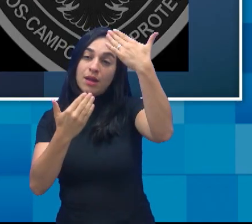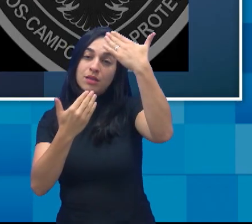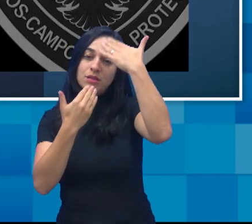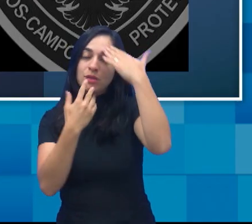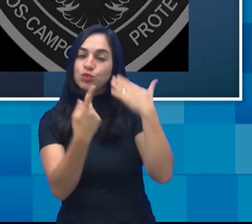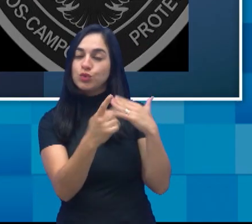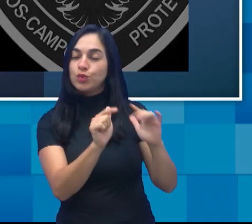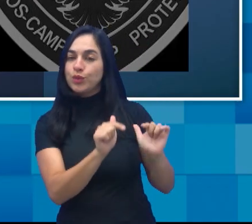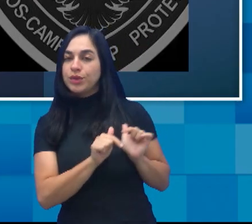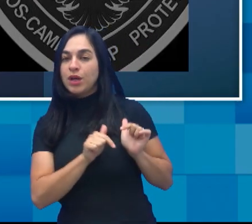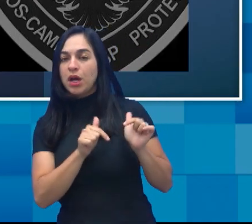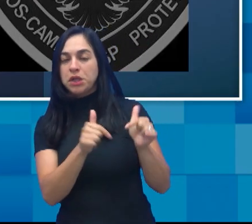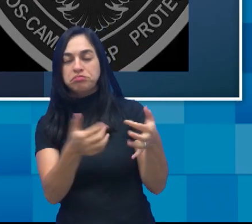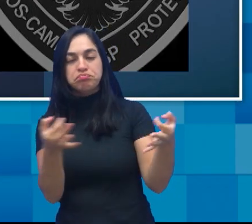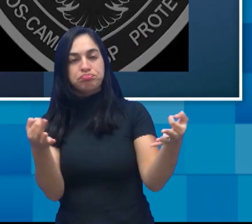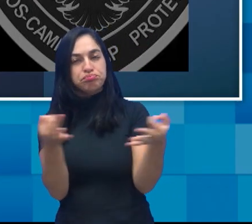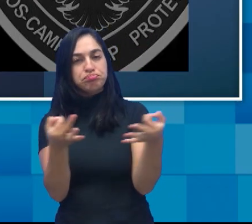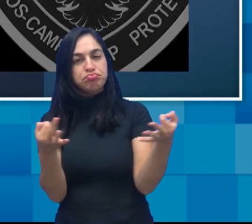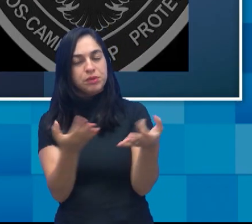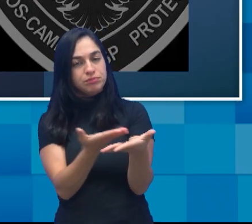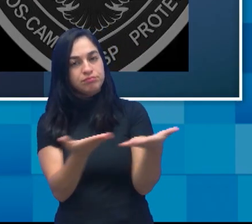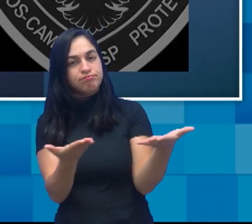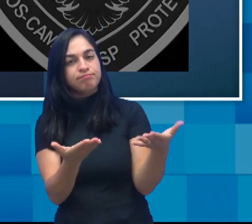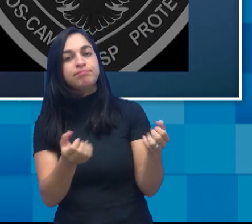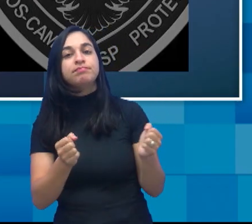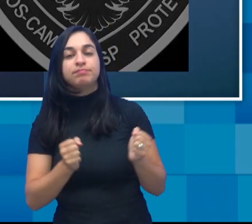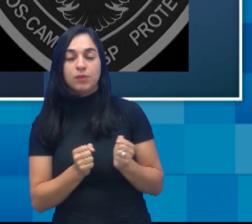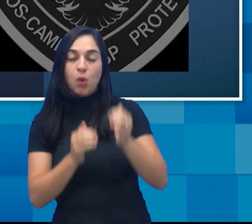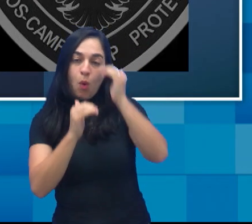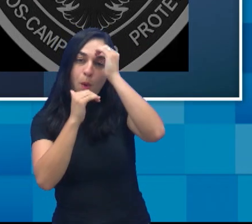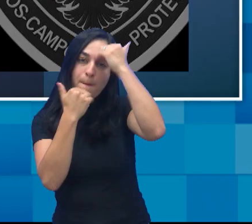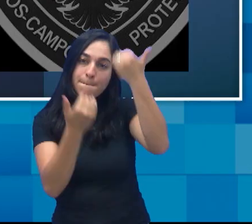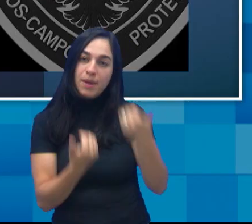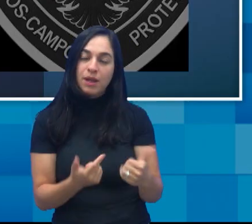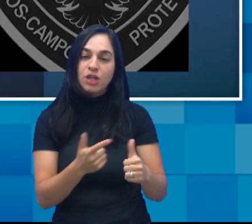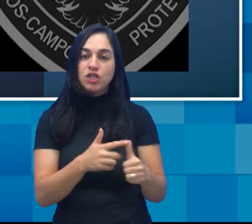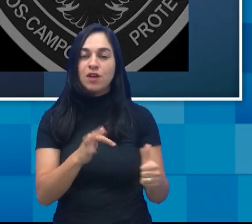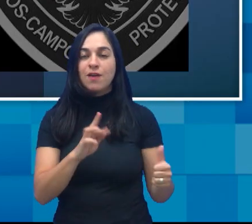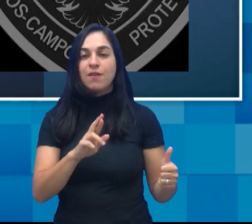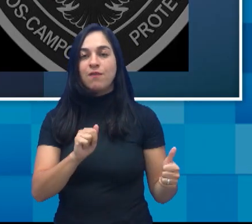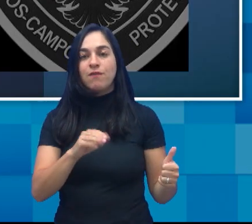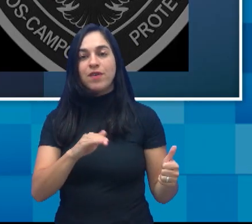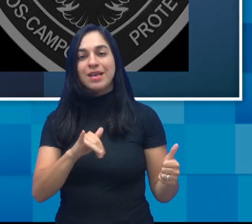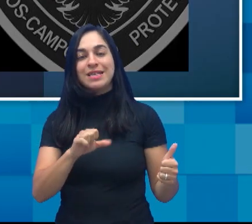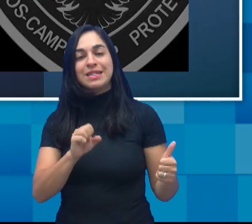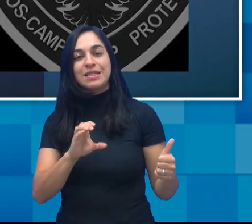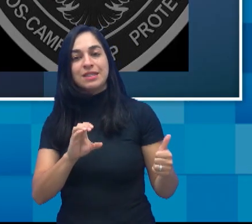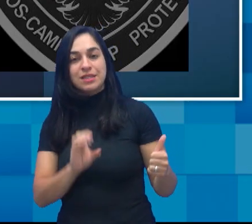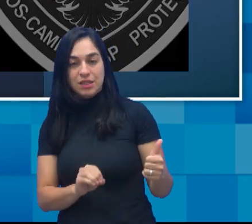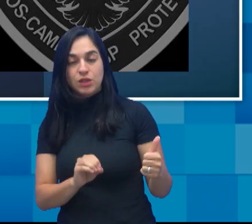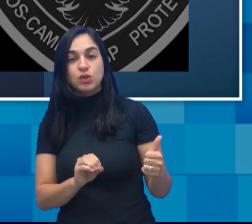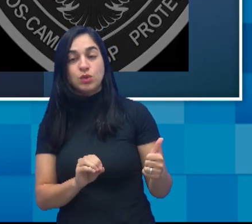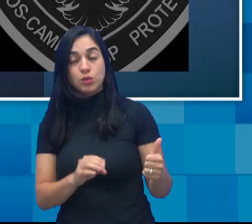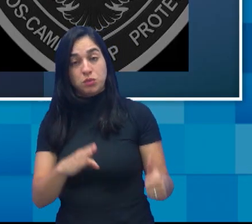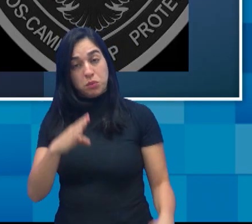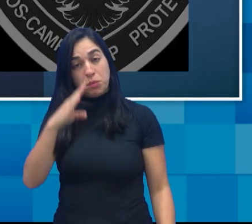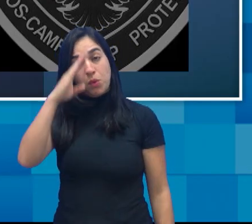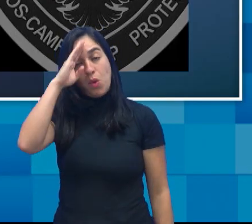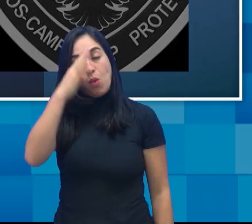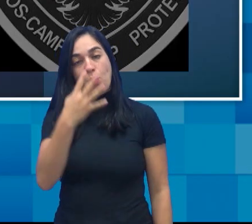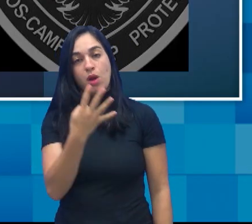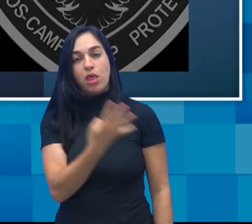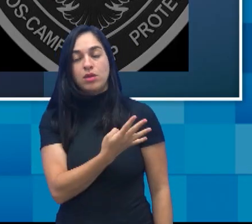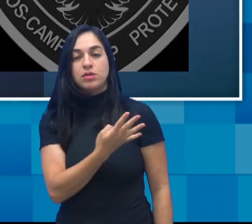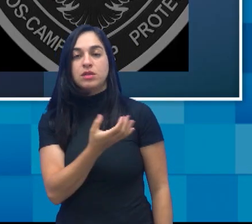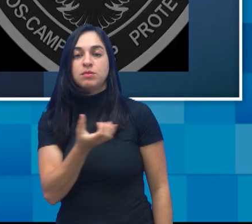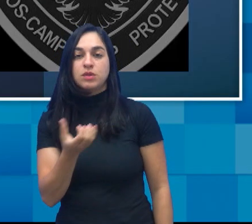atuação exemplar dos agentes homenageados. Francisco Ricardo Prolongati de Oliveira, comandante do